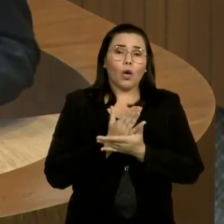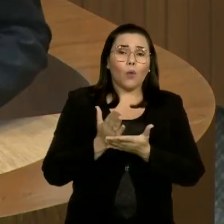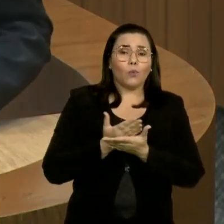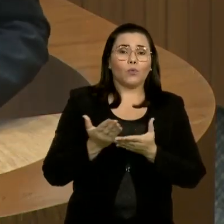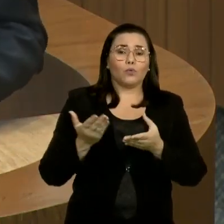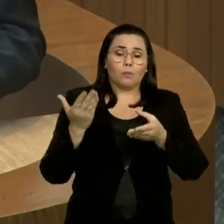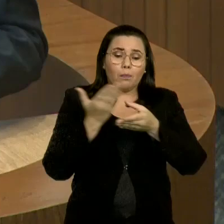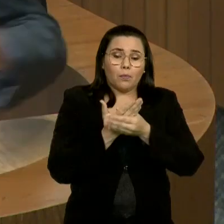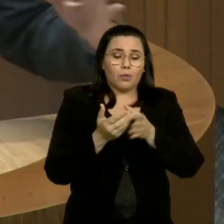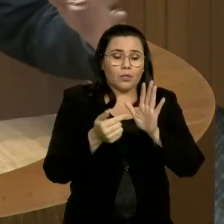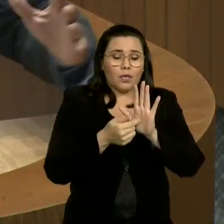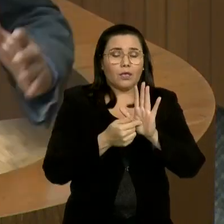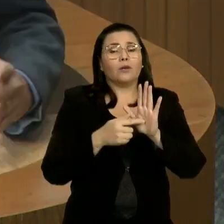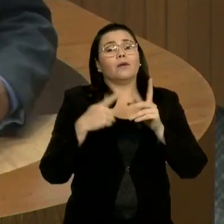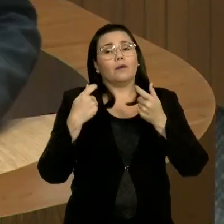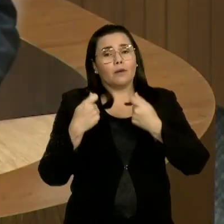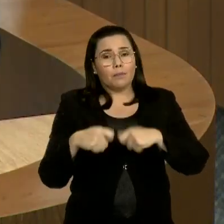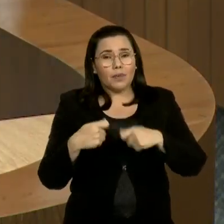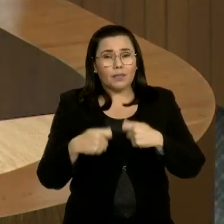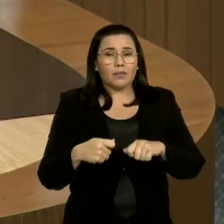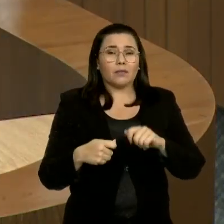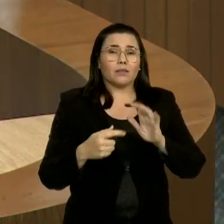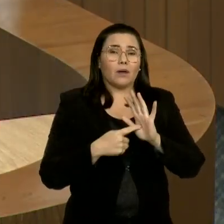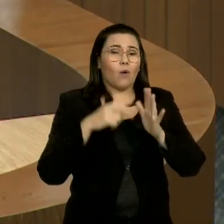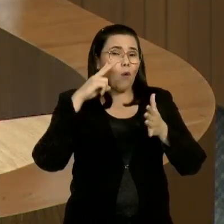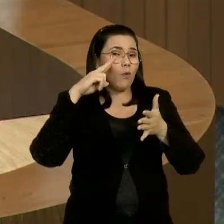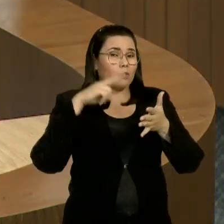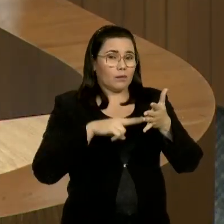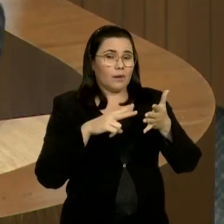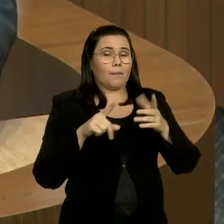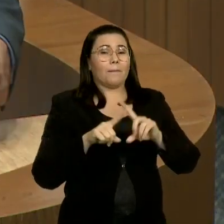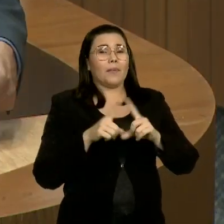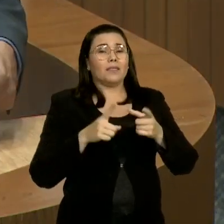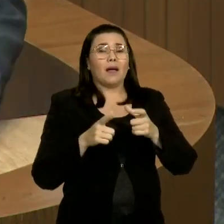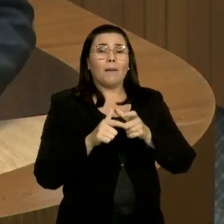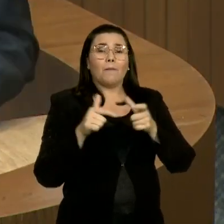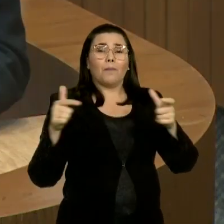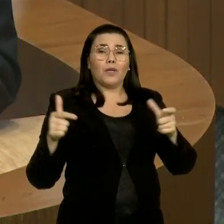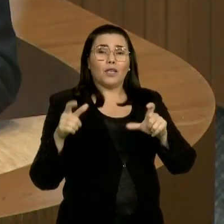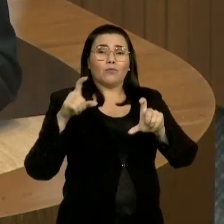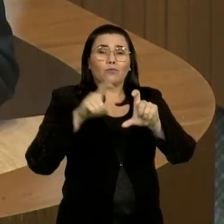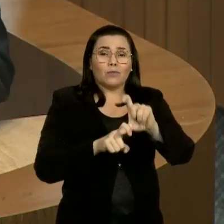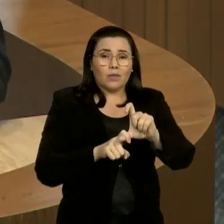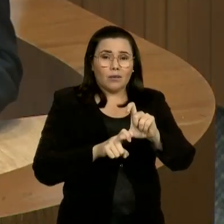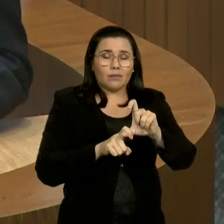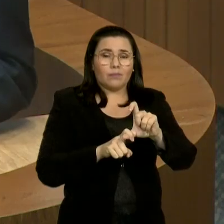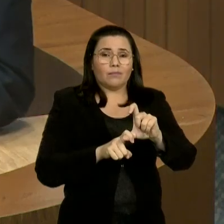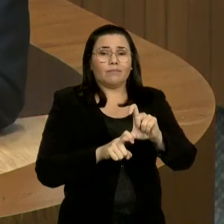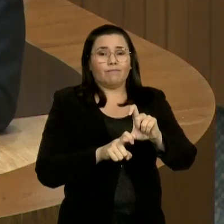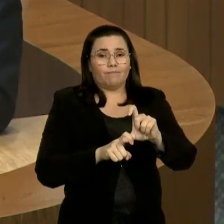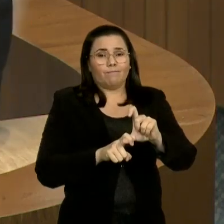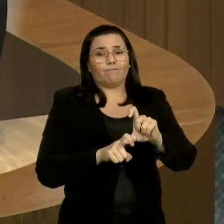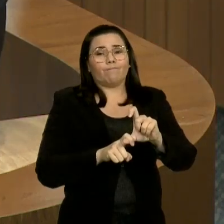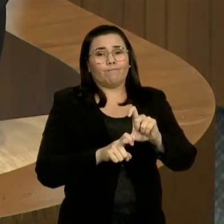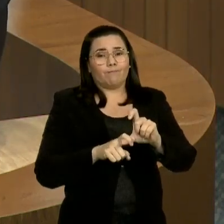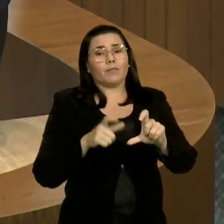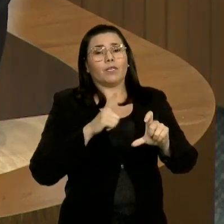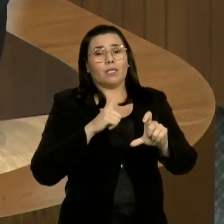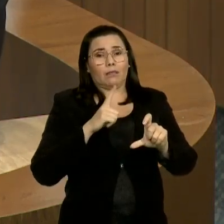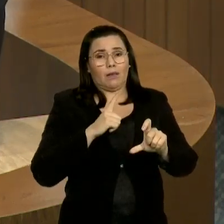reparado mas a grande maioria dos débitos que esta lei ela